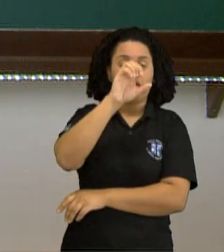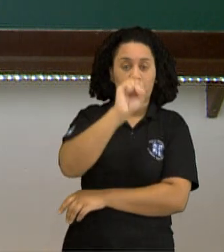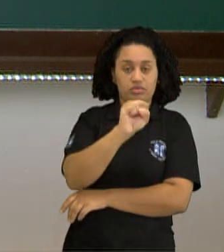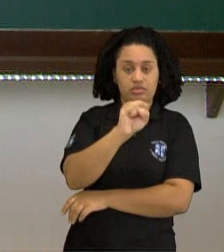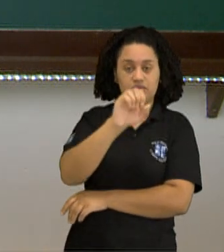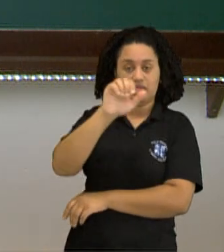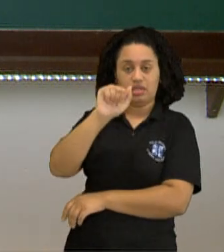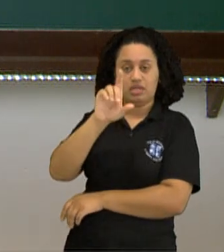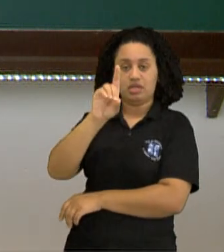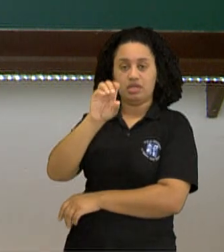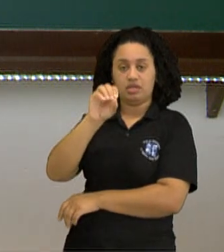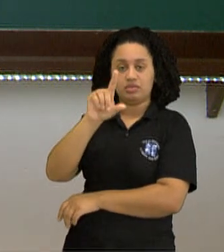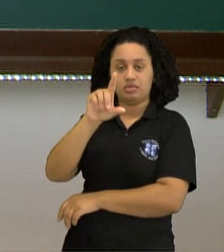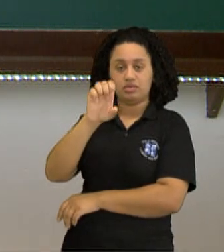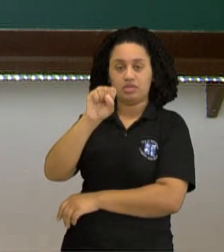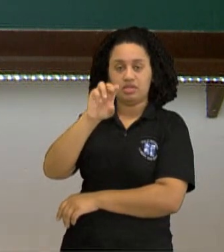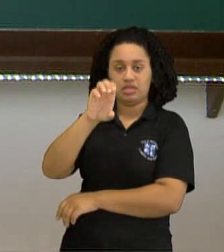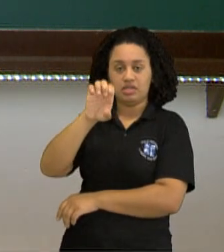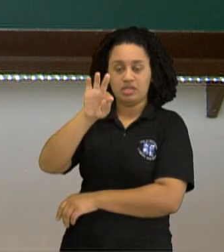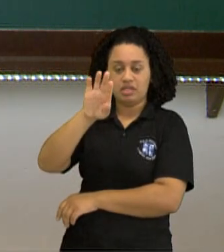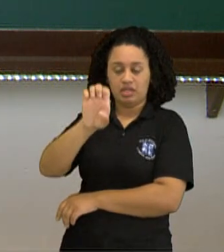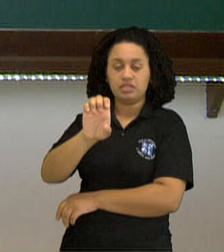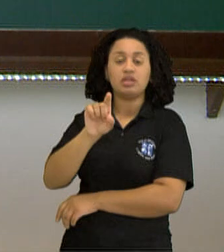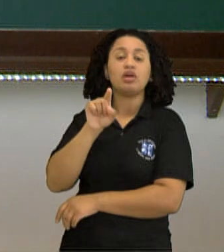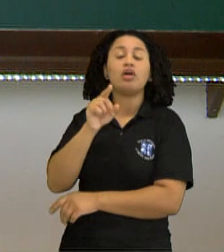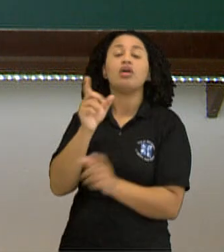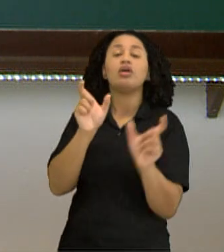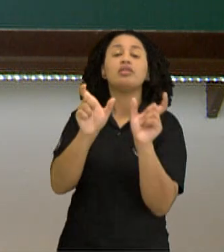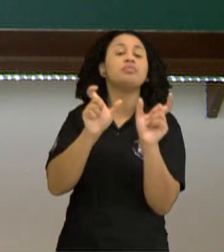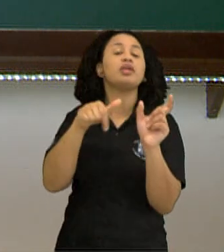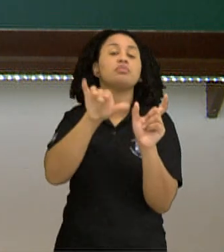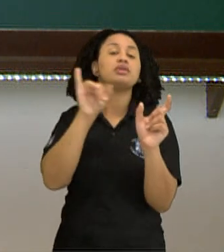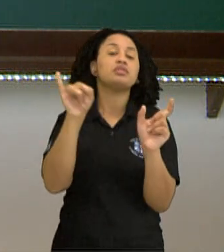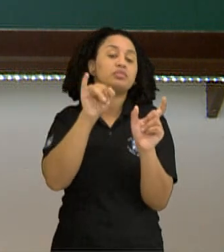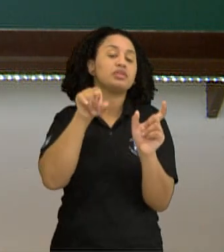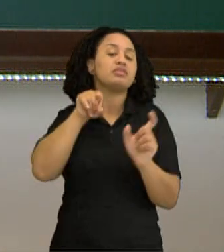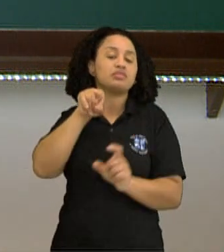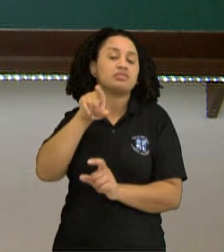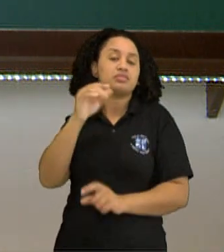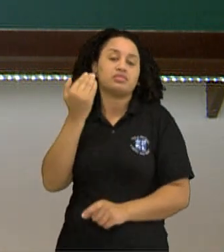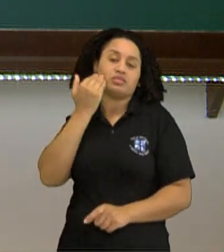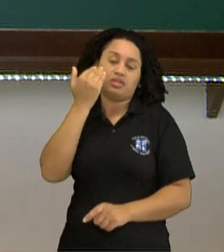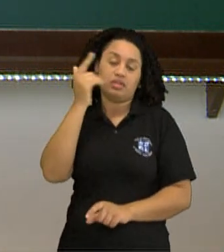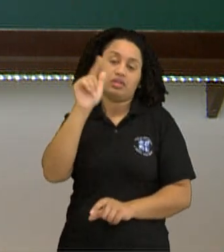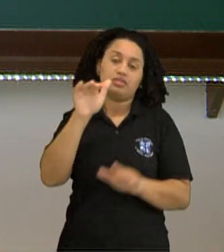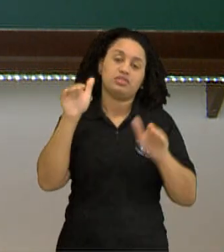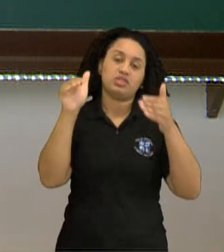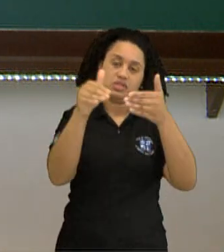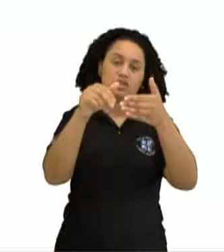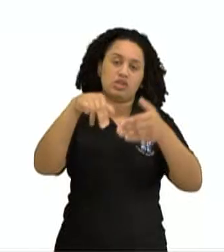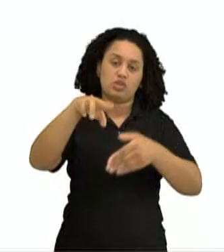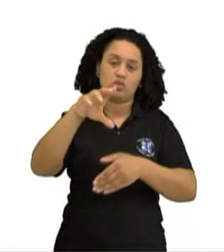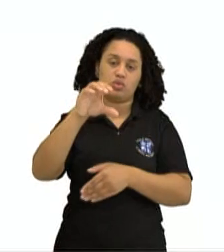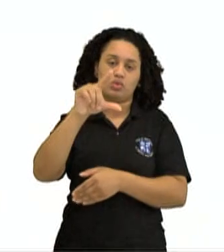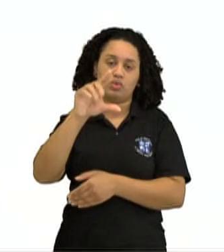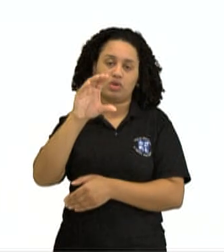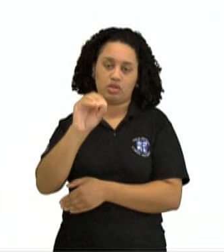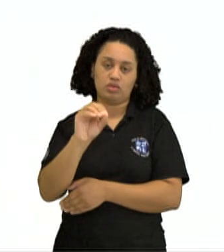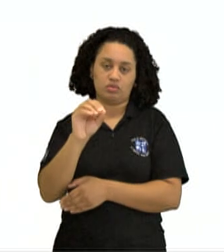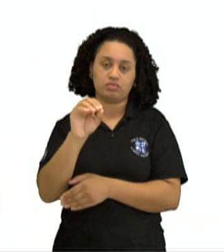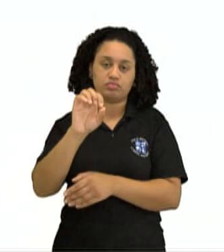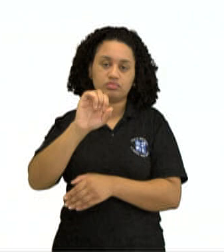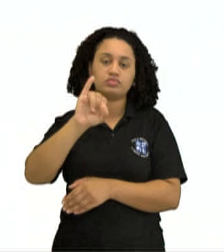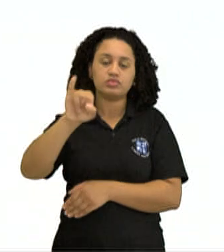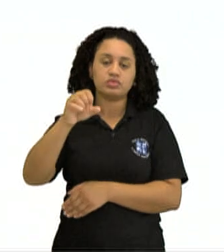mais importante? Adolescentes. Portanto, esse é o núcleo do sujeito. Depois nós temos o cérebro